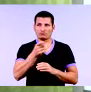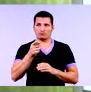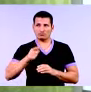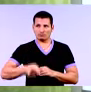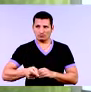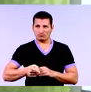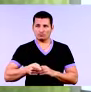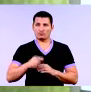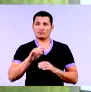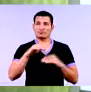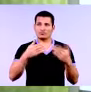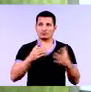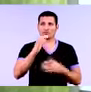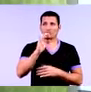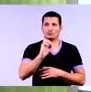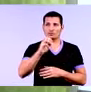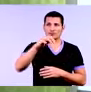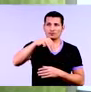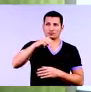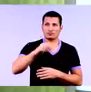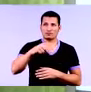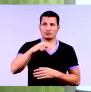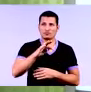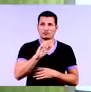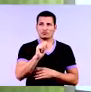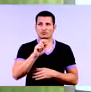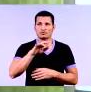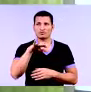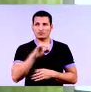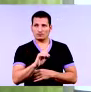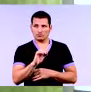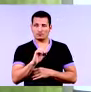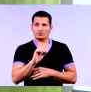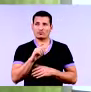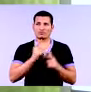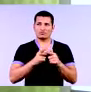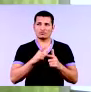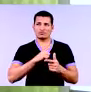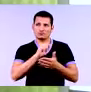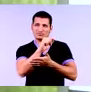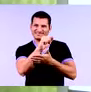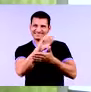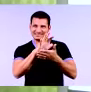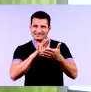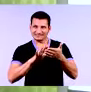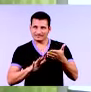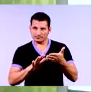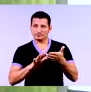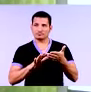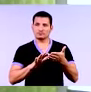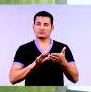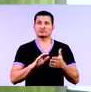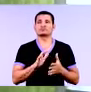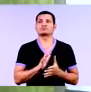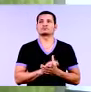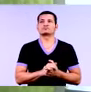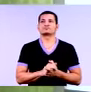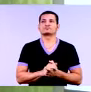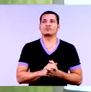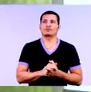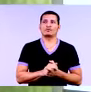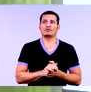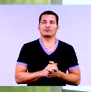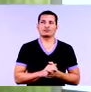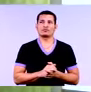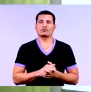comentário de bloco, em que eu posso escrever um texto muito grande. Não existe limitação, ok? Vai